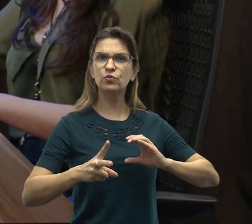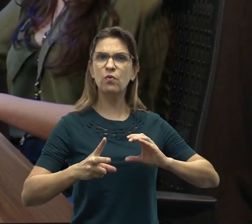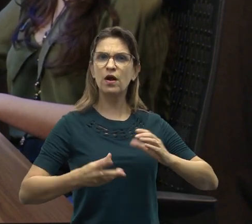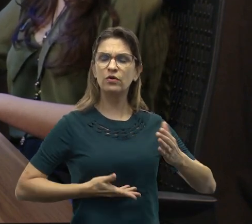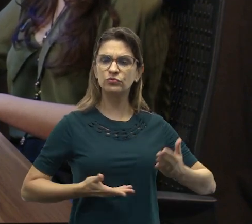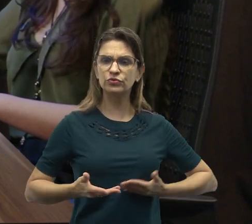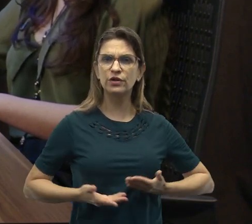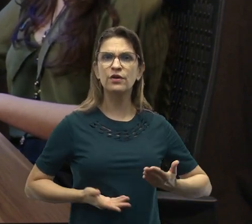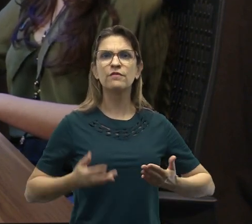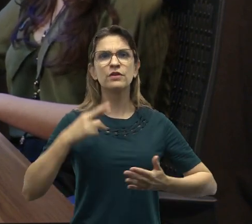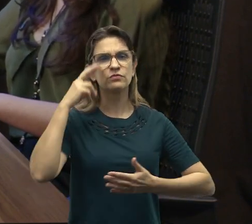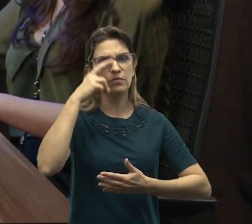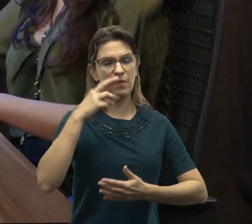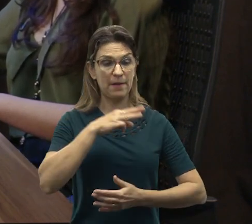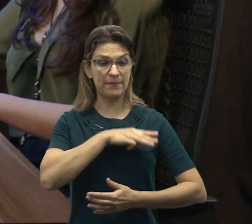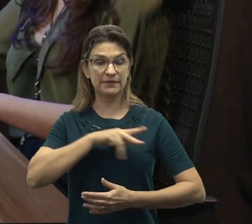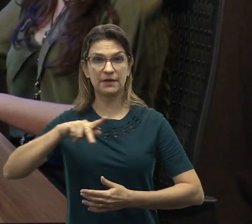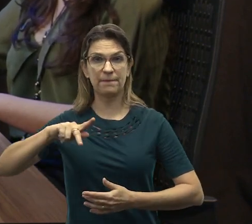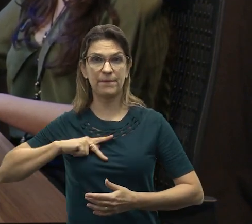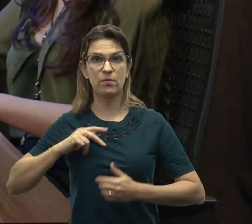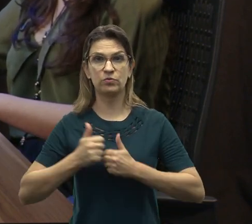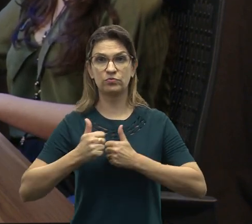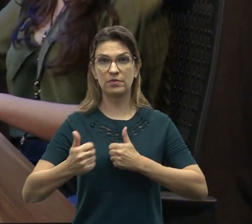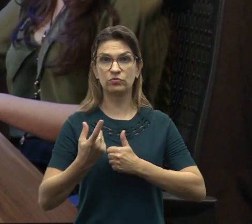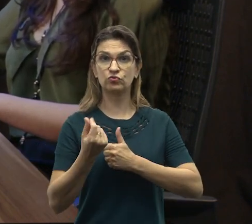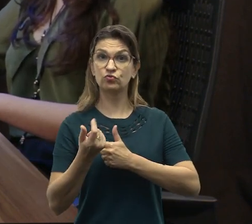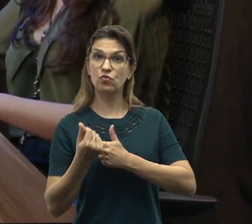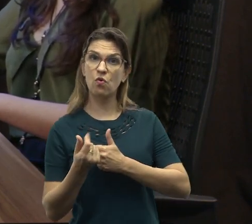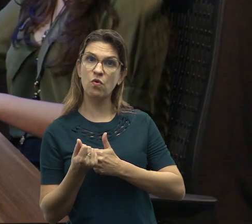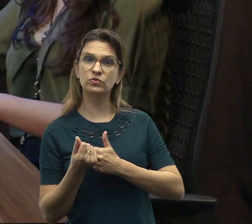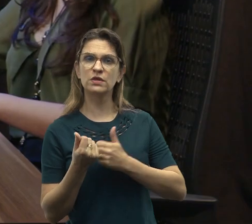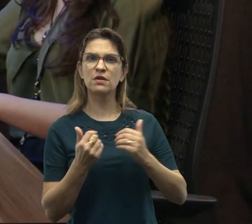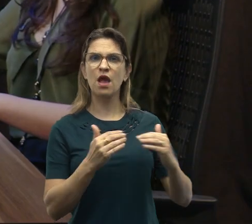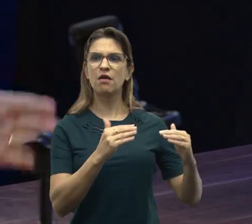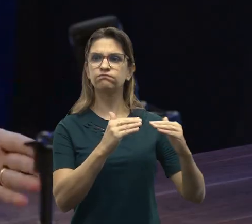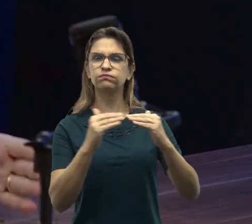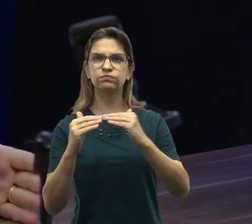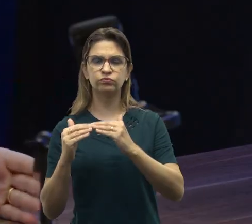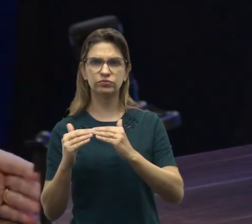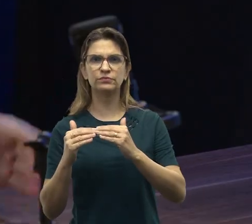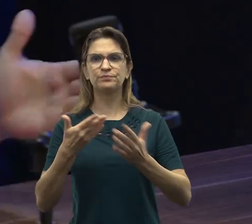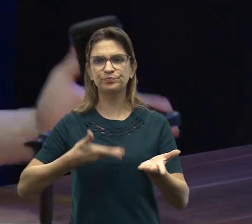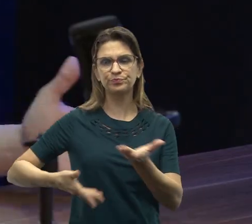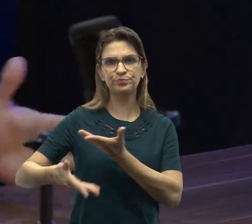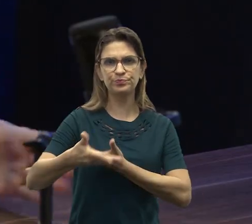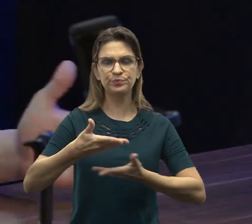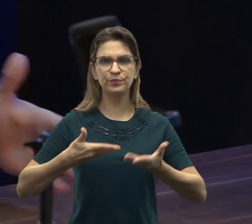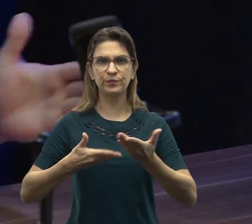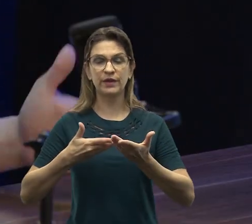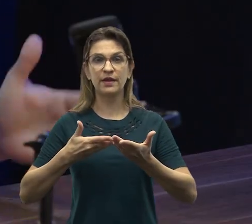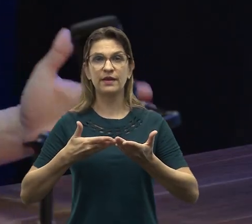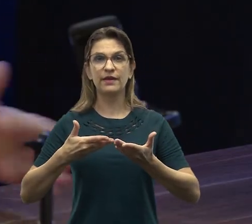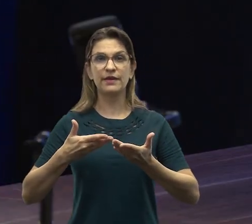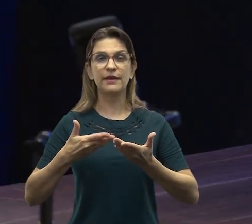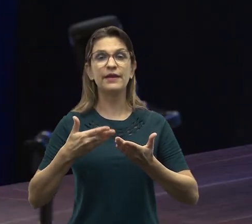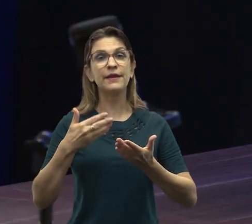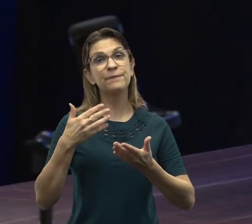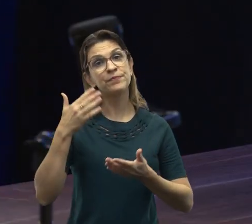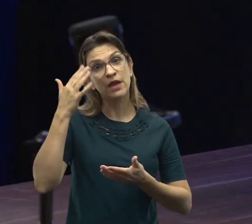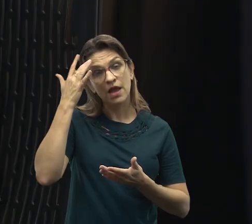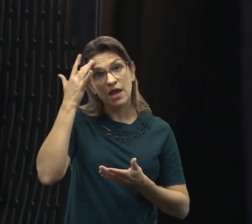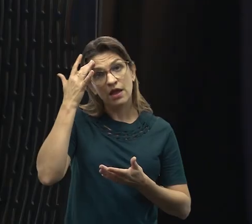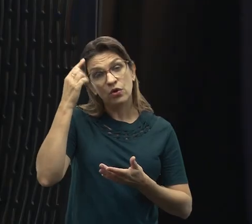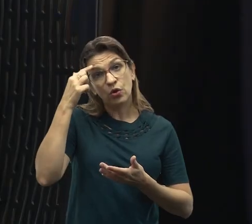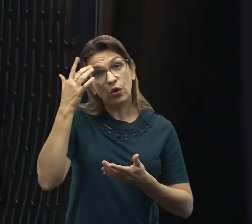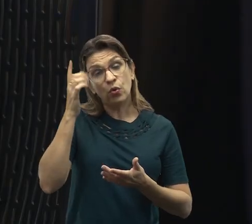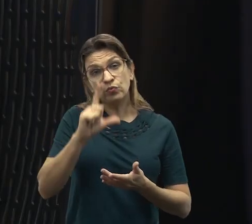Ministério Público, né, por parte do Tribunal de Contas, para que realmente as soluções sejam implementadas nos próximos meses ou anos.